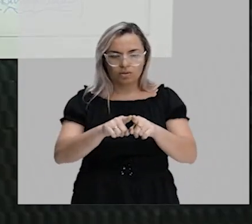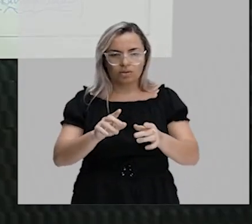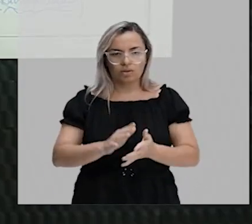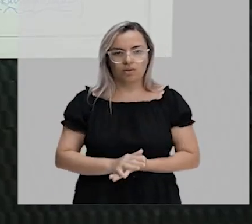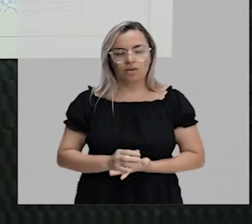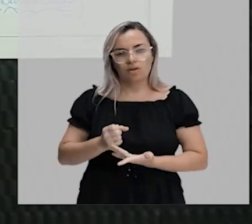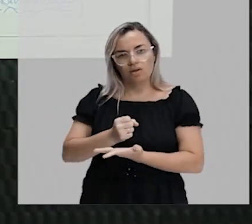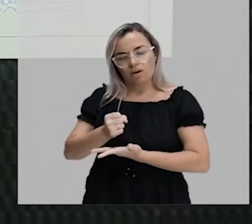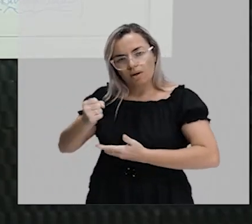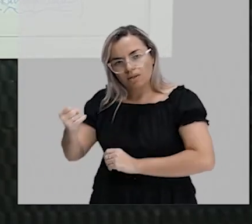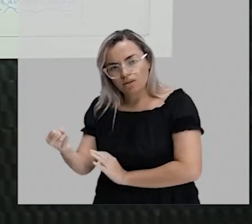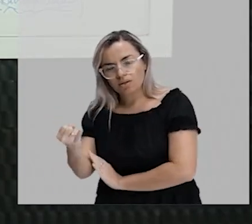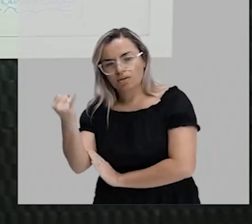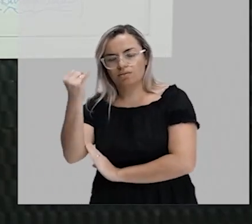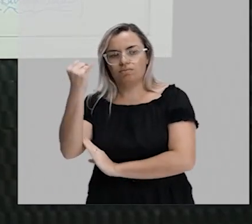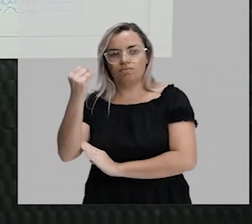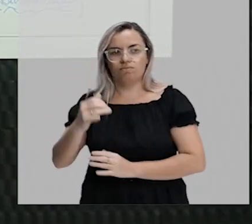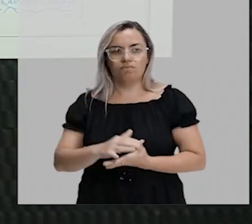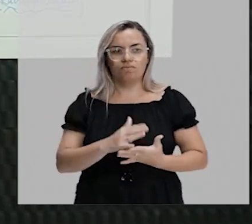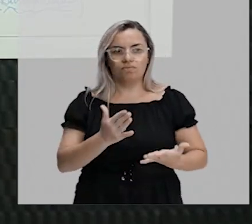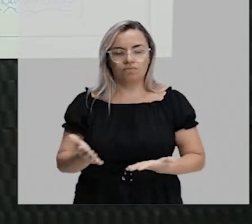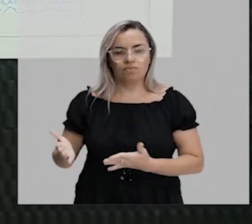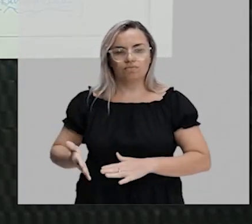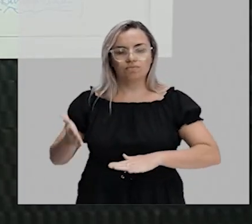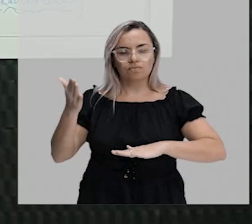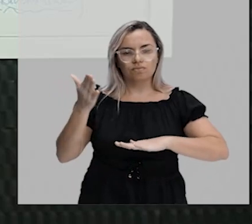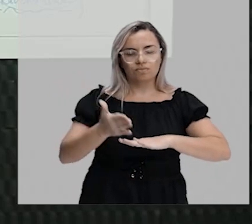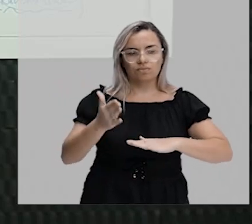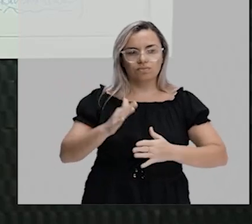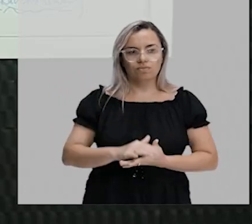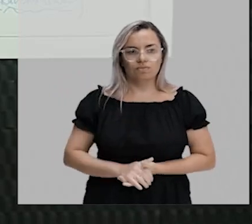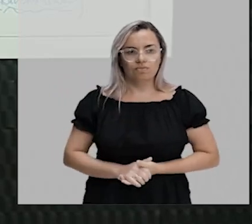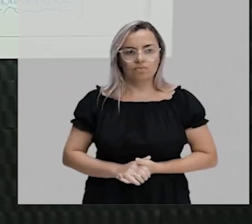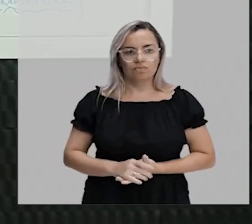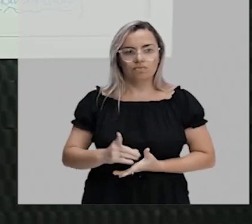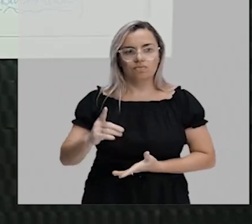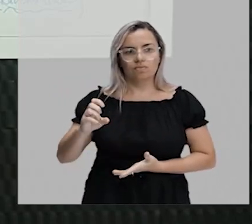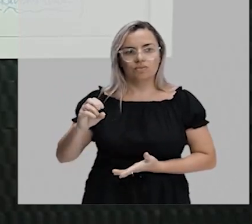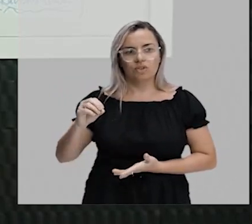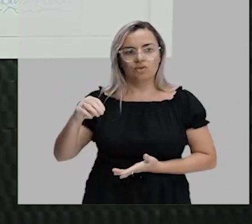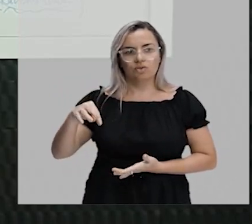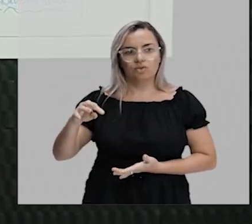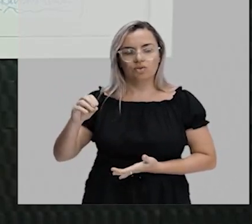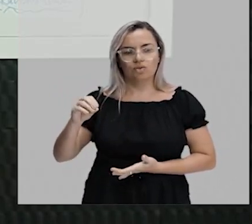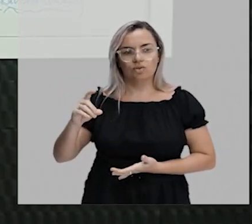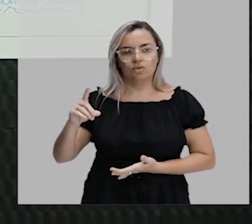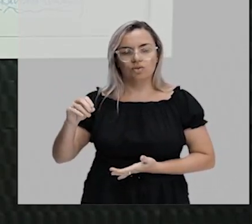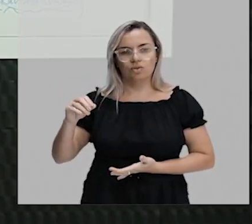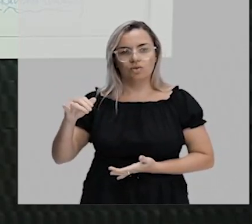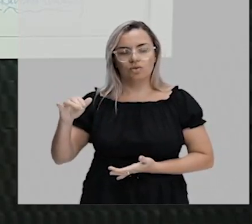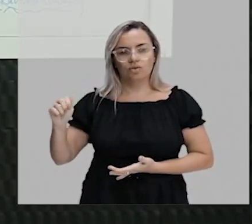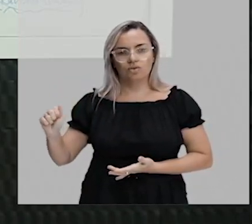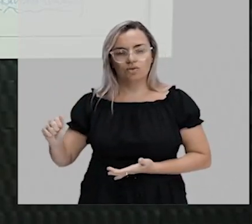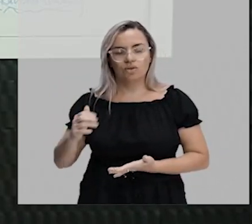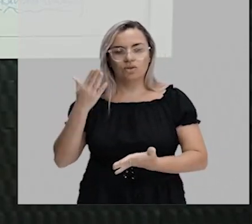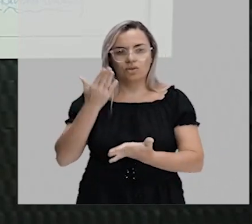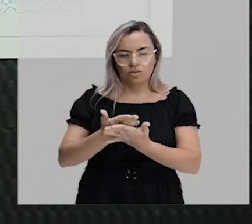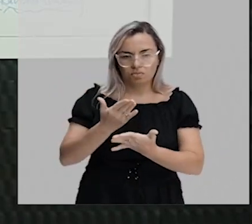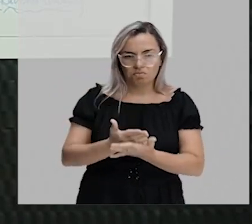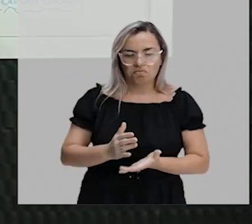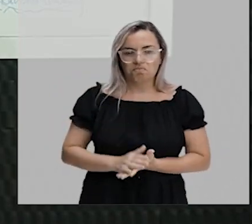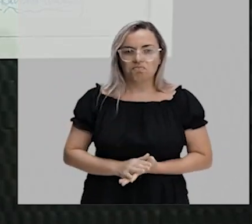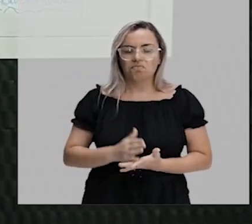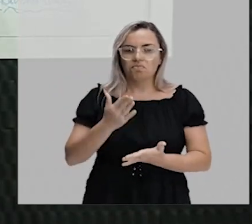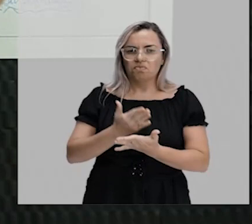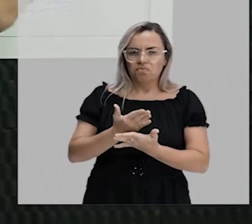elemento fundamental. Okay? A deontologia, até hoje, ela é largamente estudada, ela é uma proposta belíssima, porque o